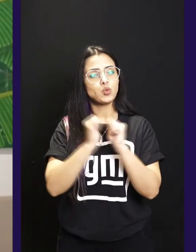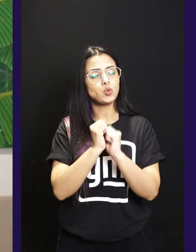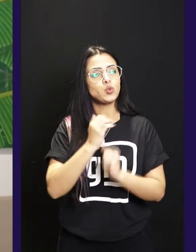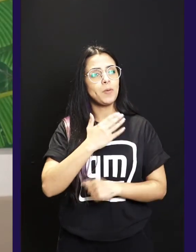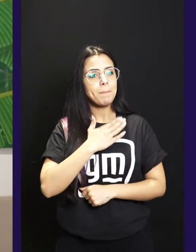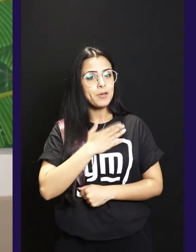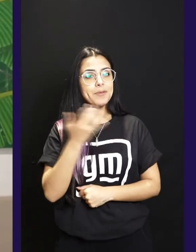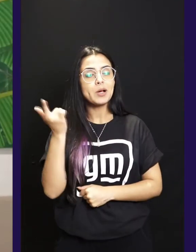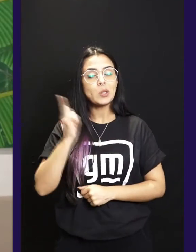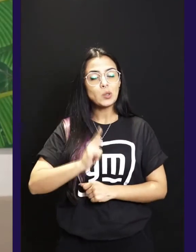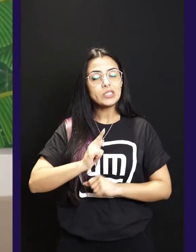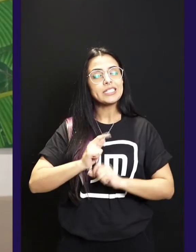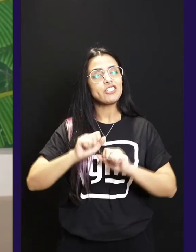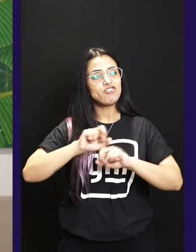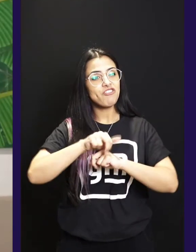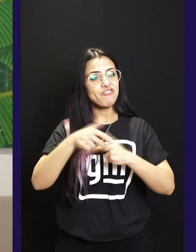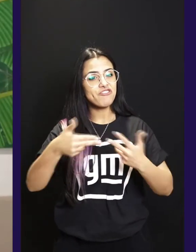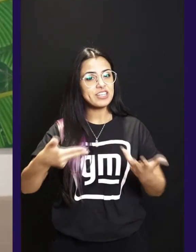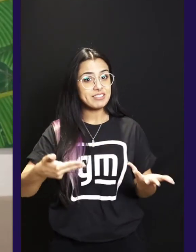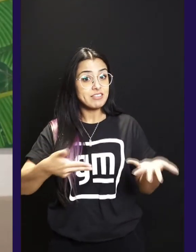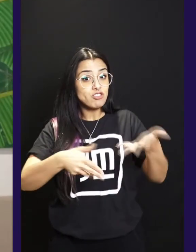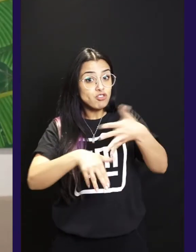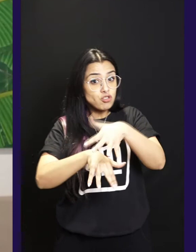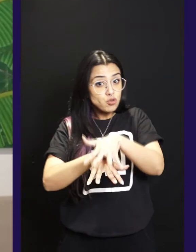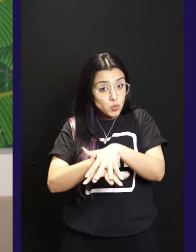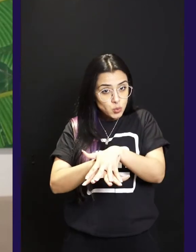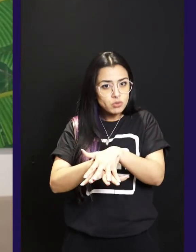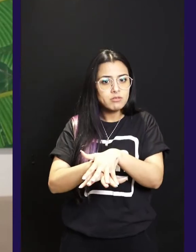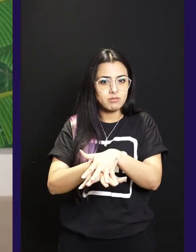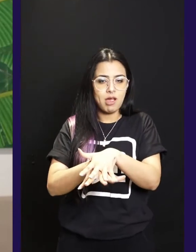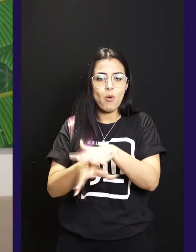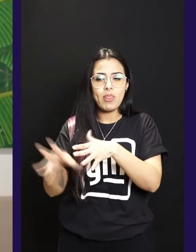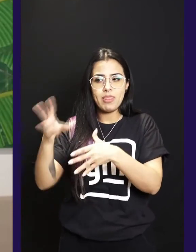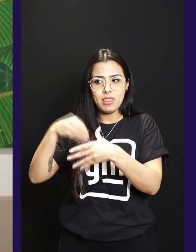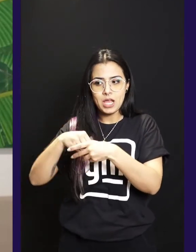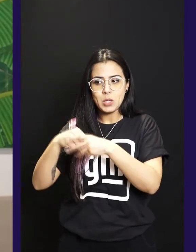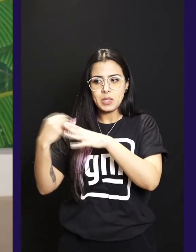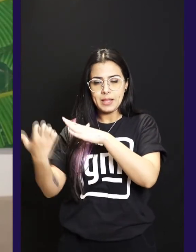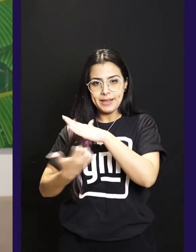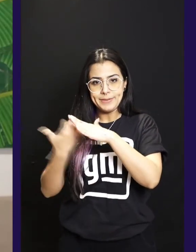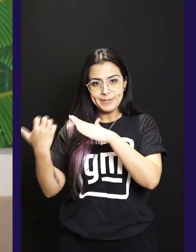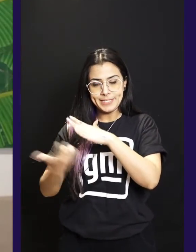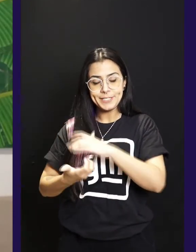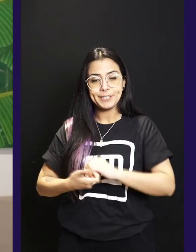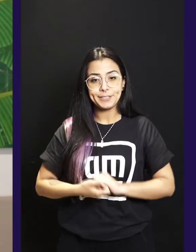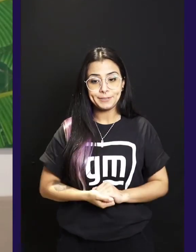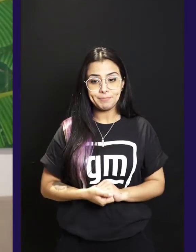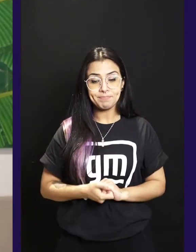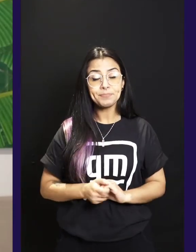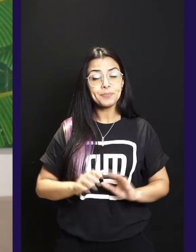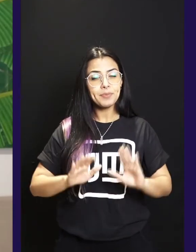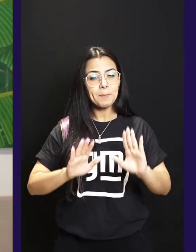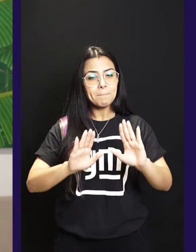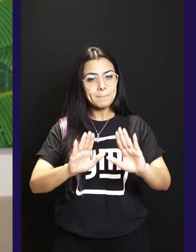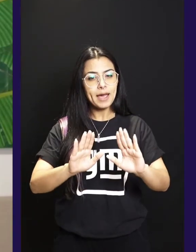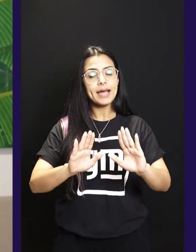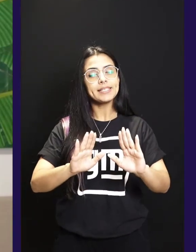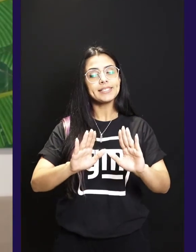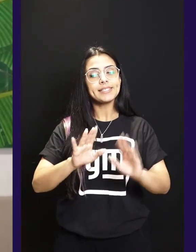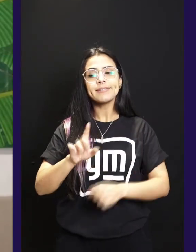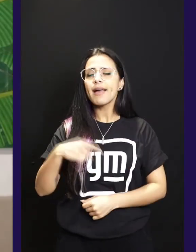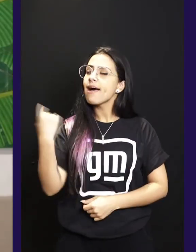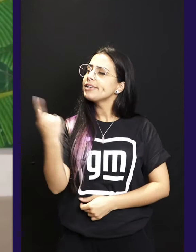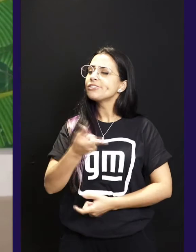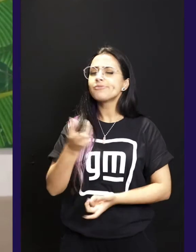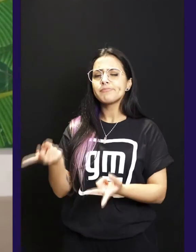empresas. Mas também, de outro lado, a gente acabou descobrindo, né? Acabou percebendo que não basta